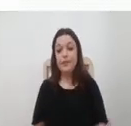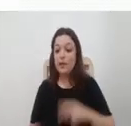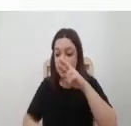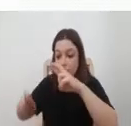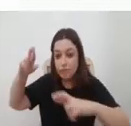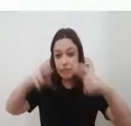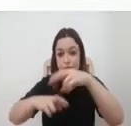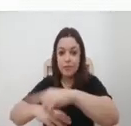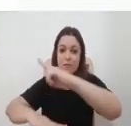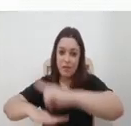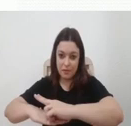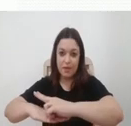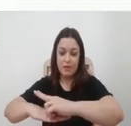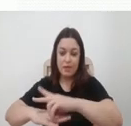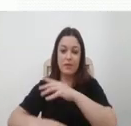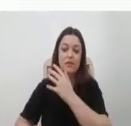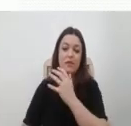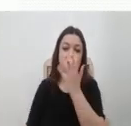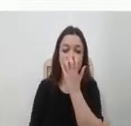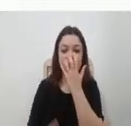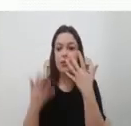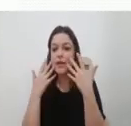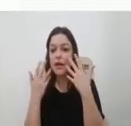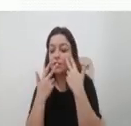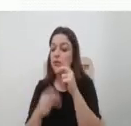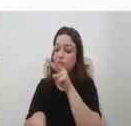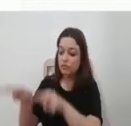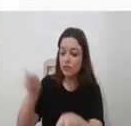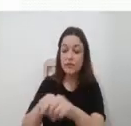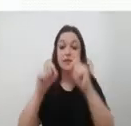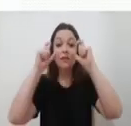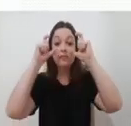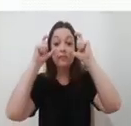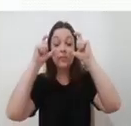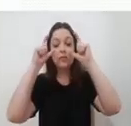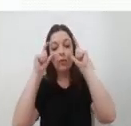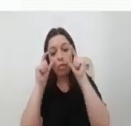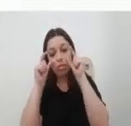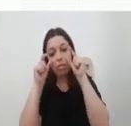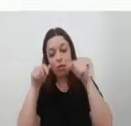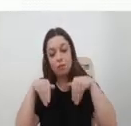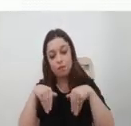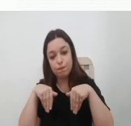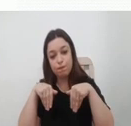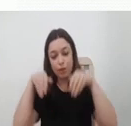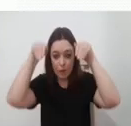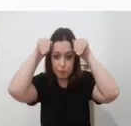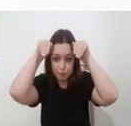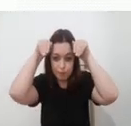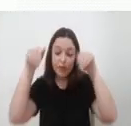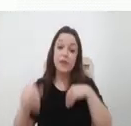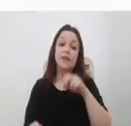No exame do paciente, né? Então, a aparência geral, como é que esse animal tá, se ele tá alerta, apático ou se